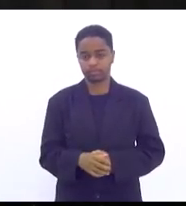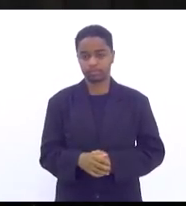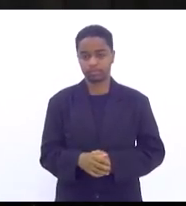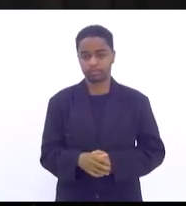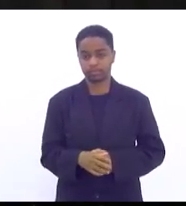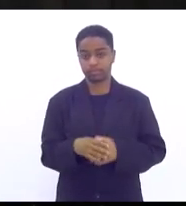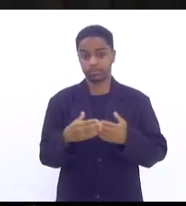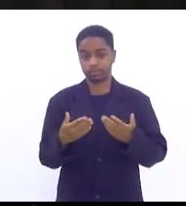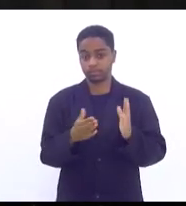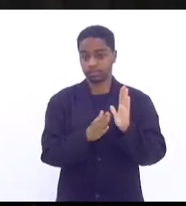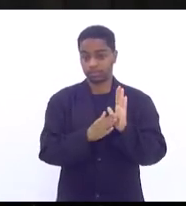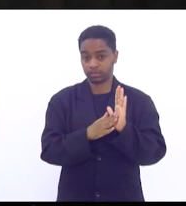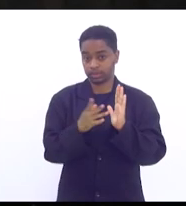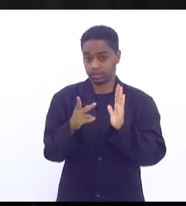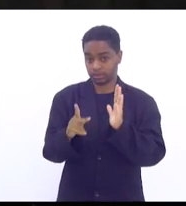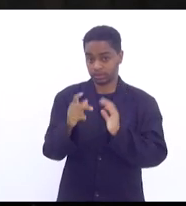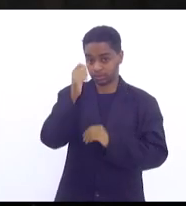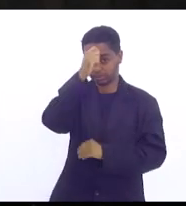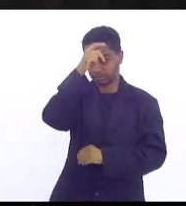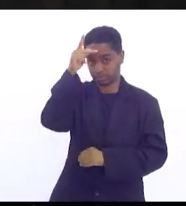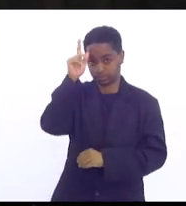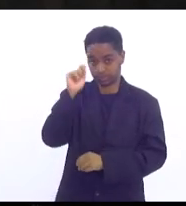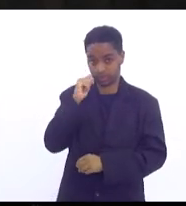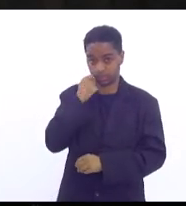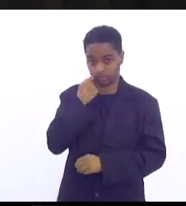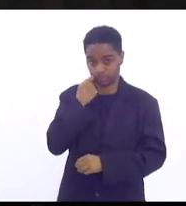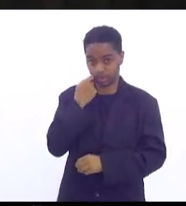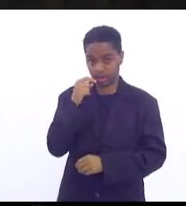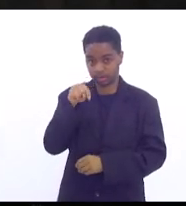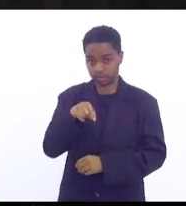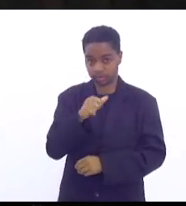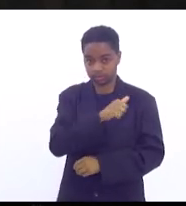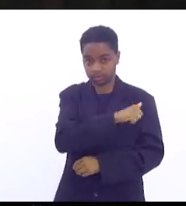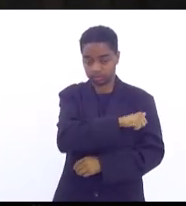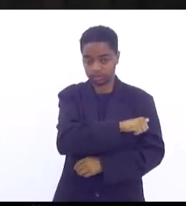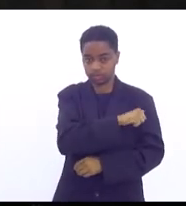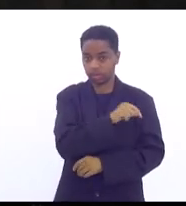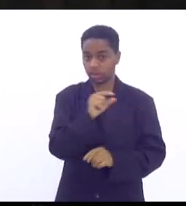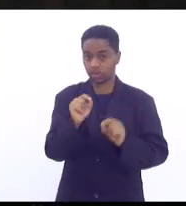A proposta do Eduardo, do prefeito do Rio de Janeiro, é